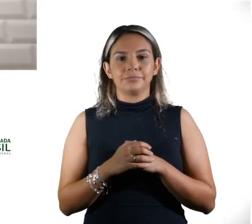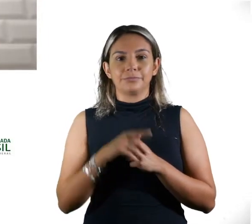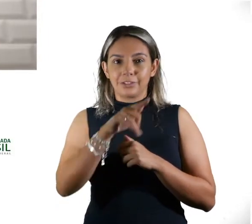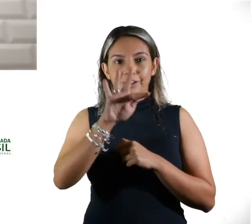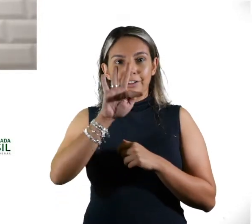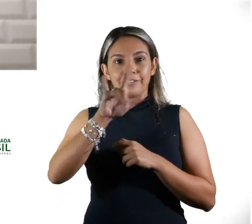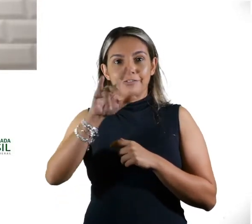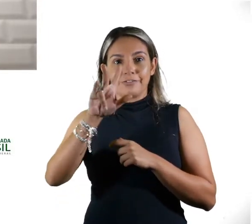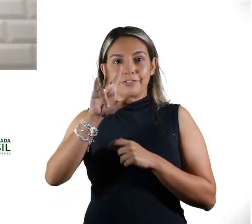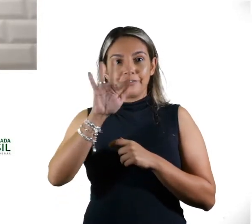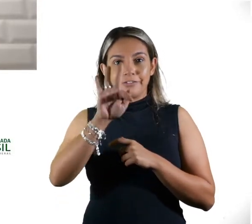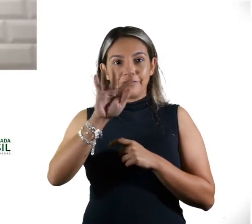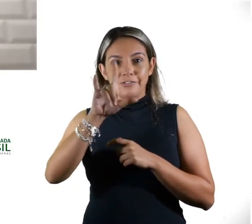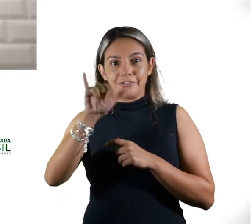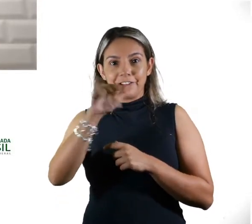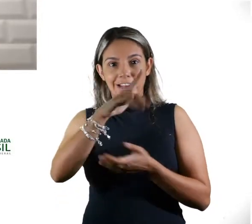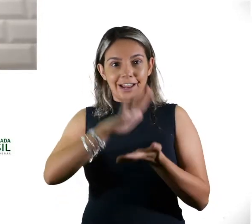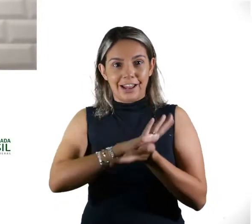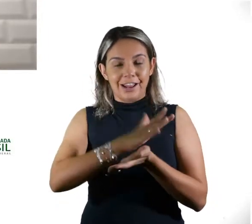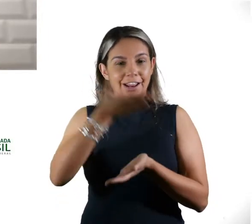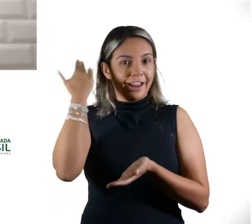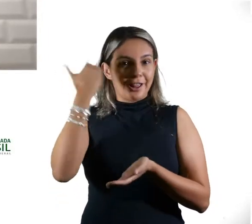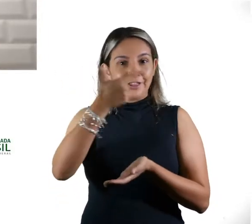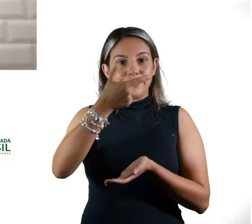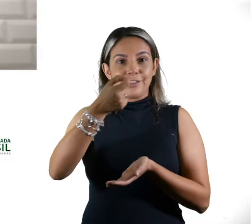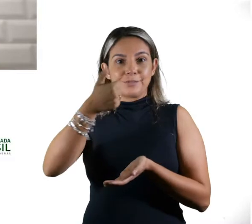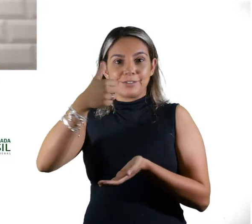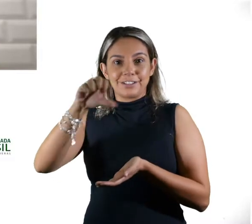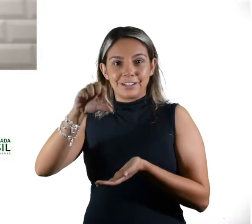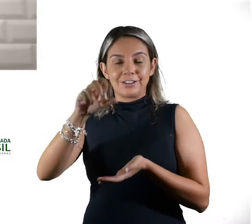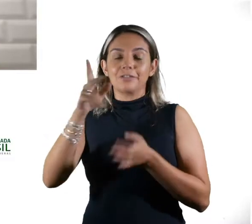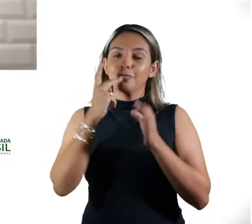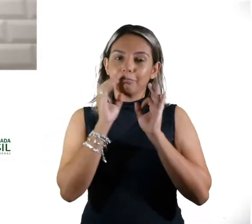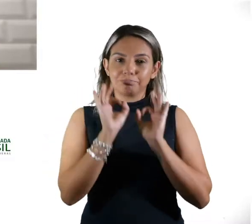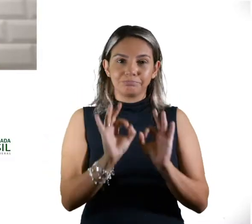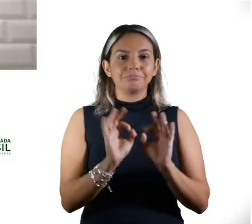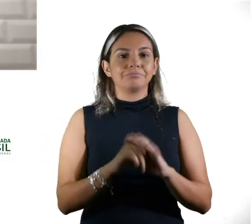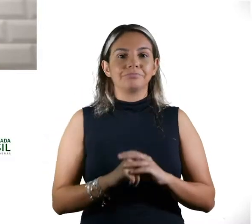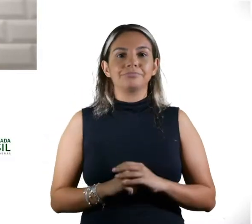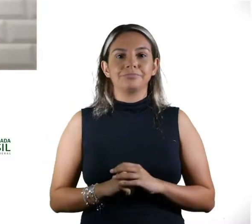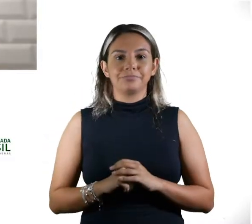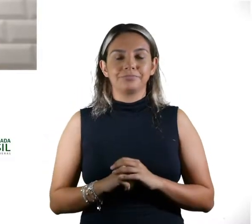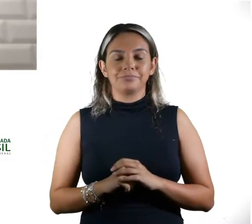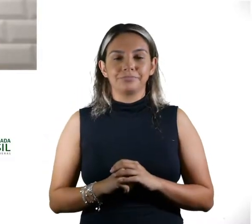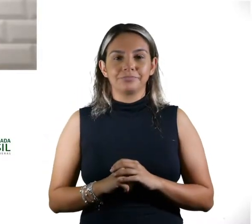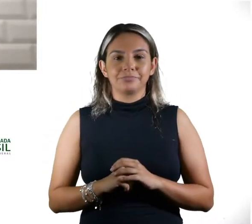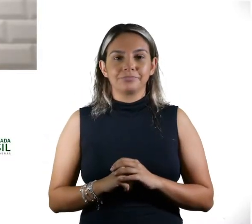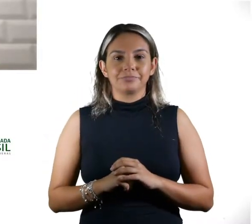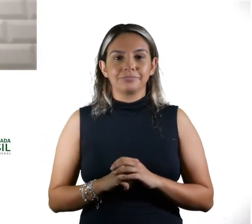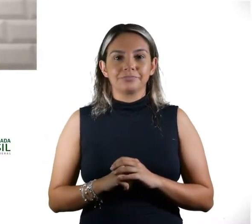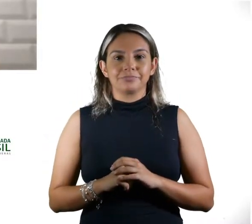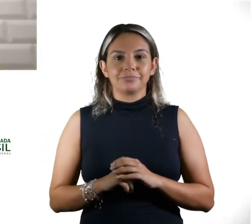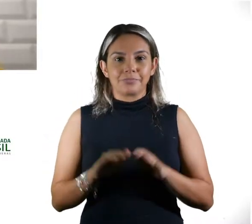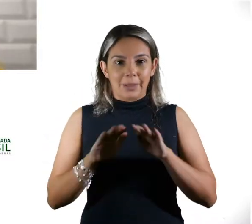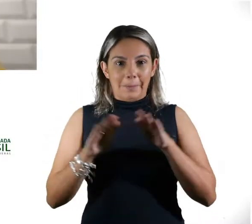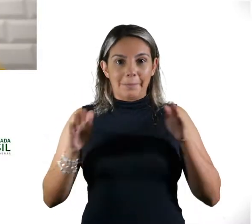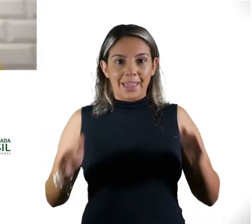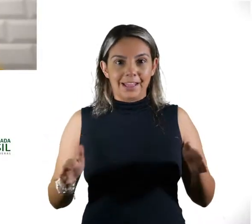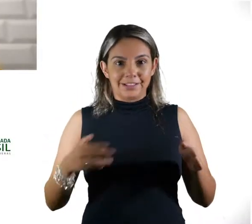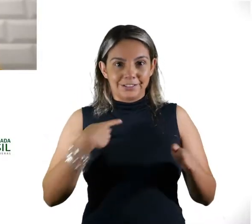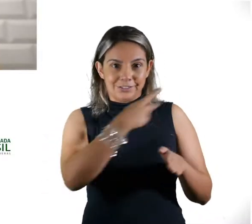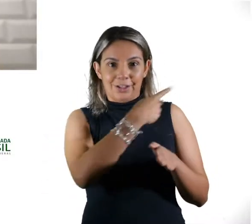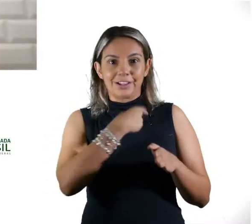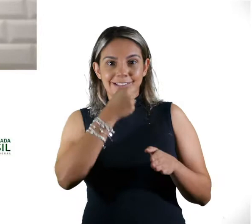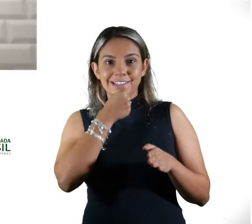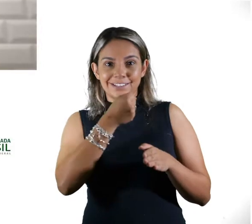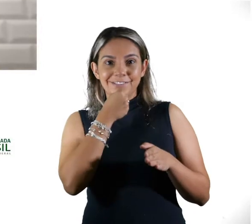no Foliar Araxá, não é? Foi em Araxá em 2019. Exatamente. E foi... até dividi uma mesa com o